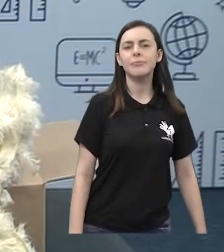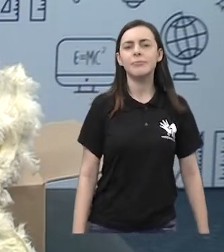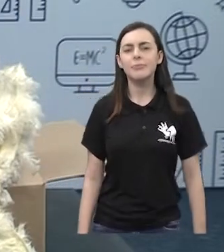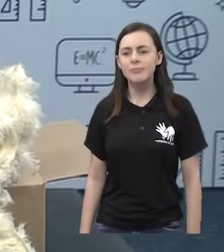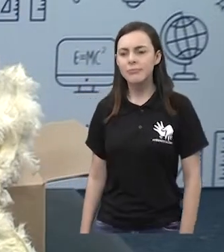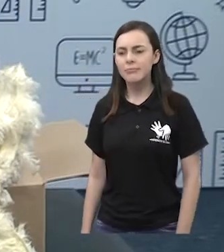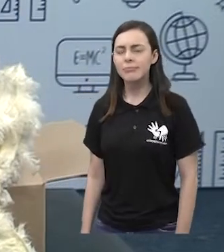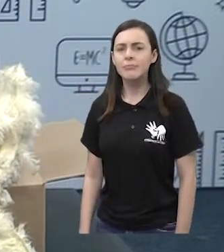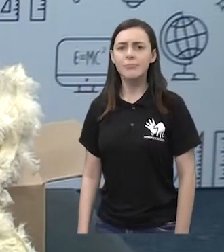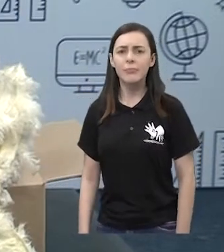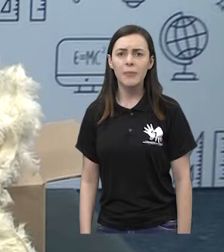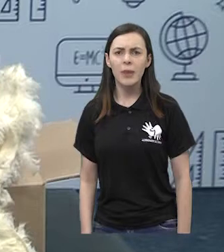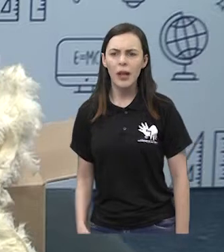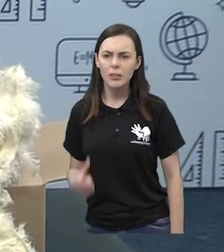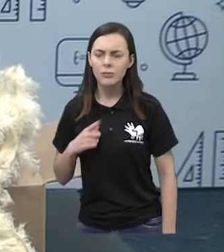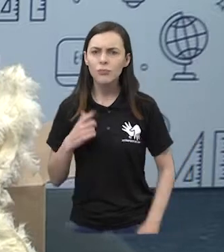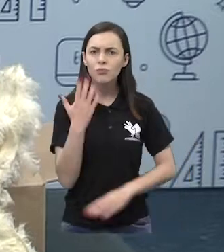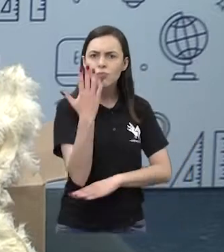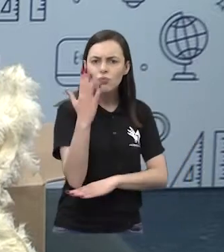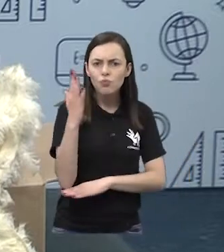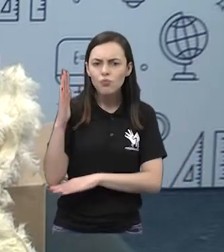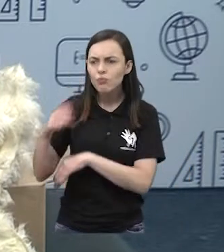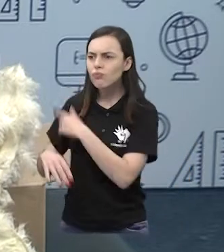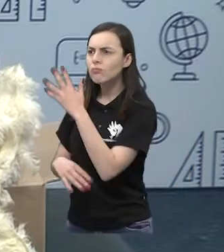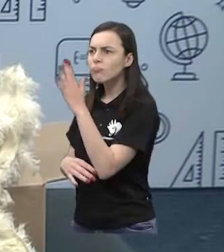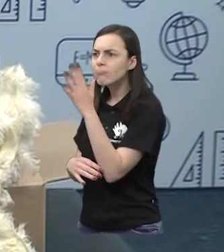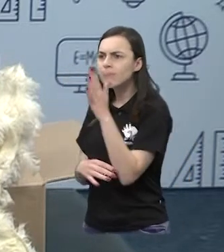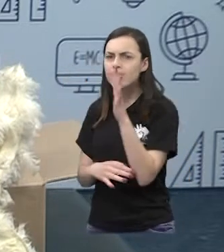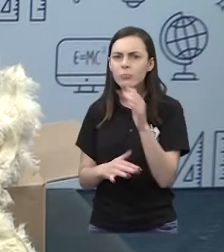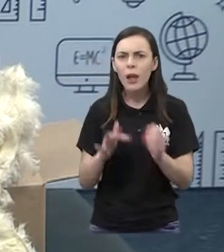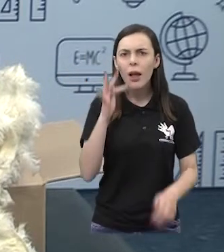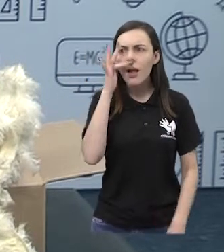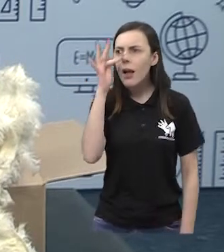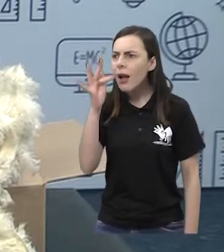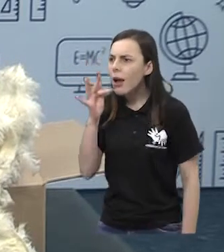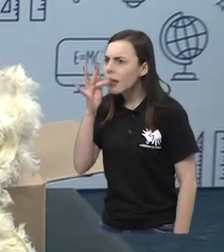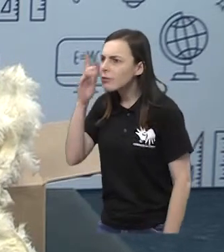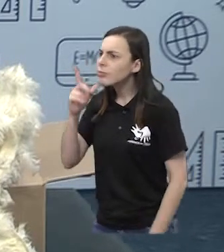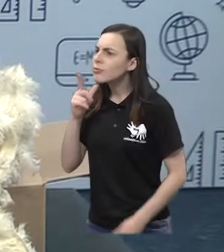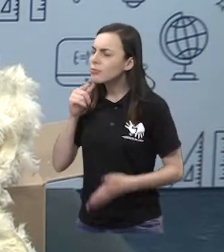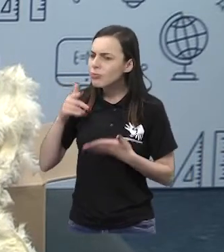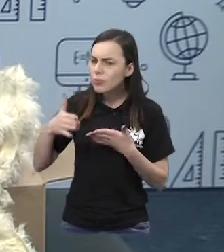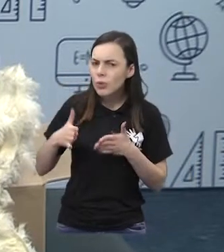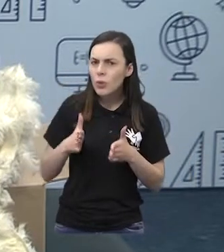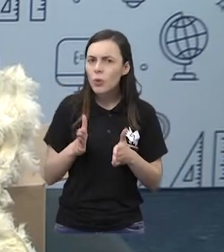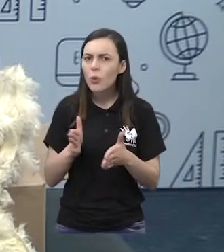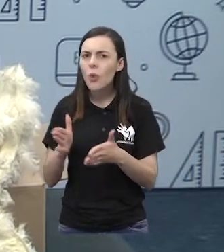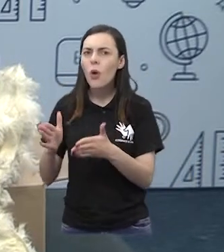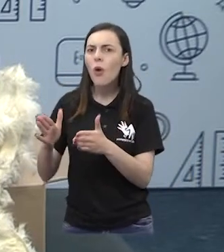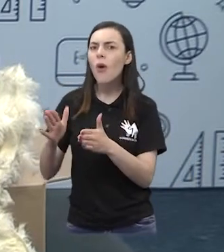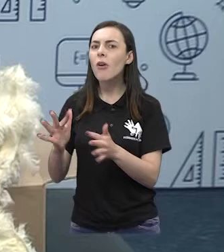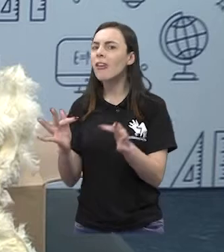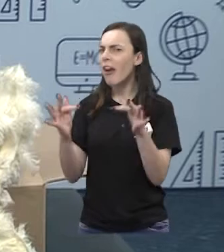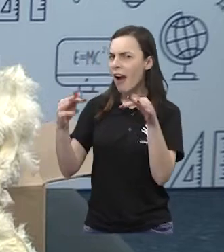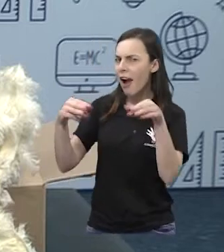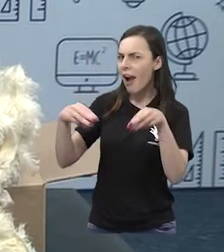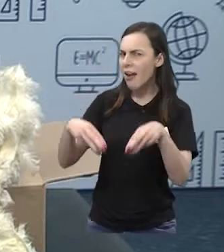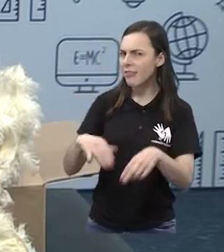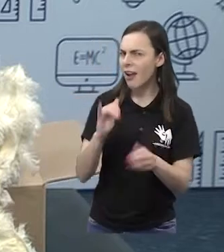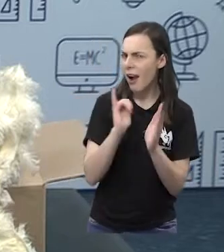secreta entraram por um bosque com flores Rio e Ponte e o pinal quem quer que